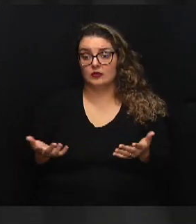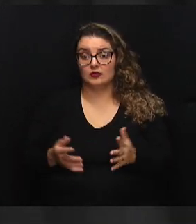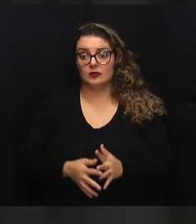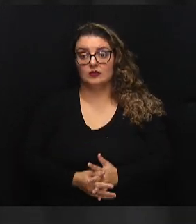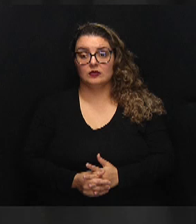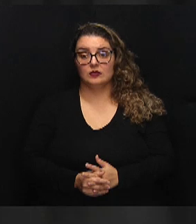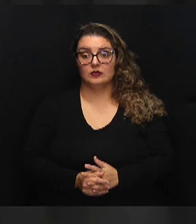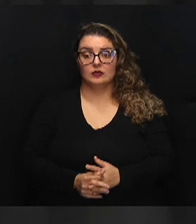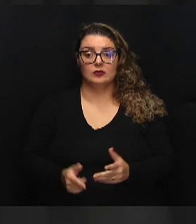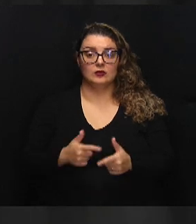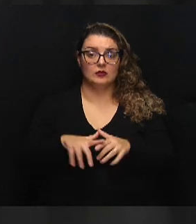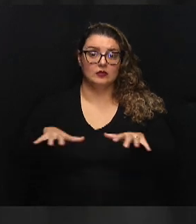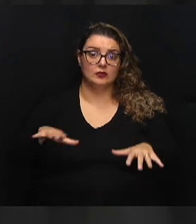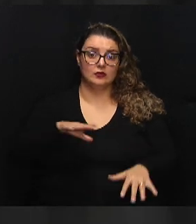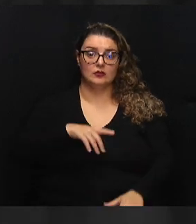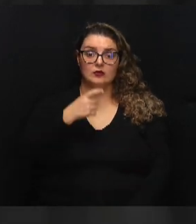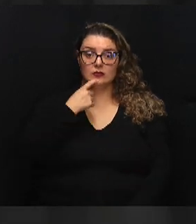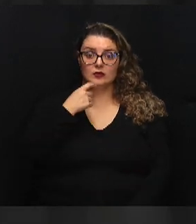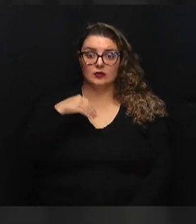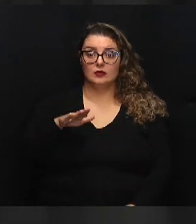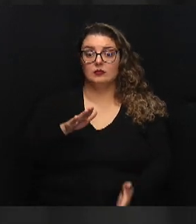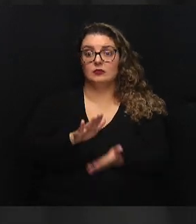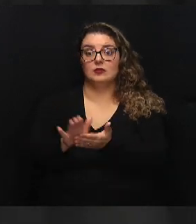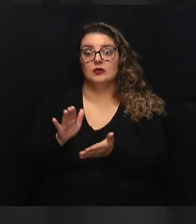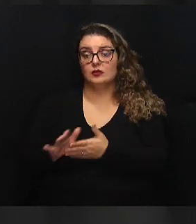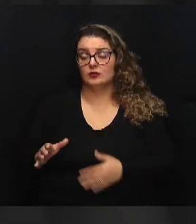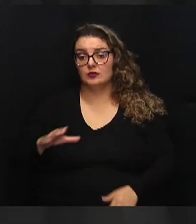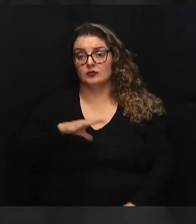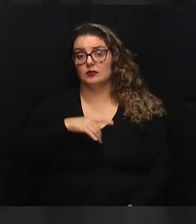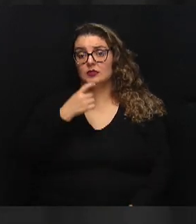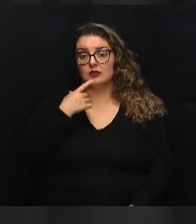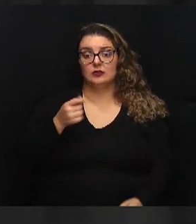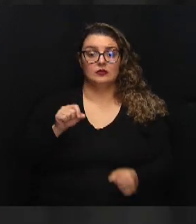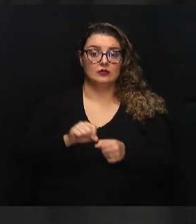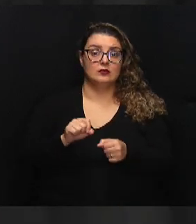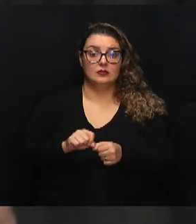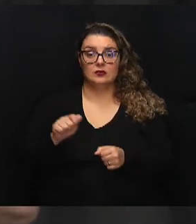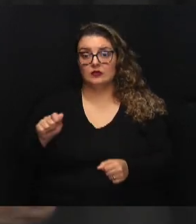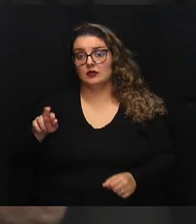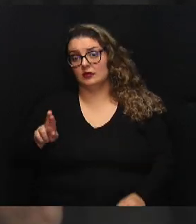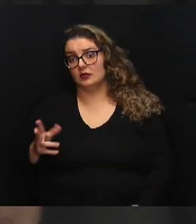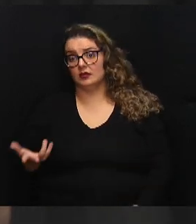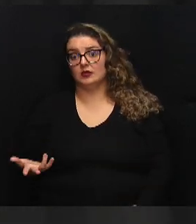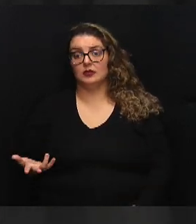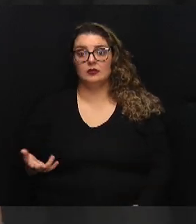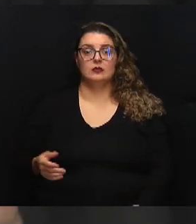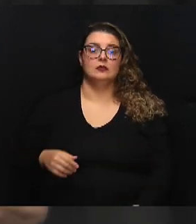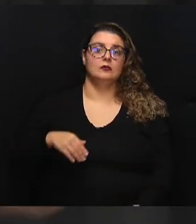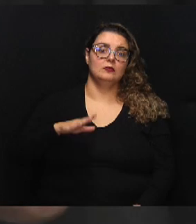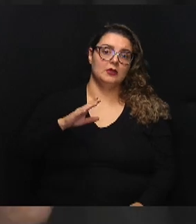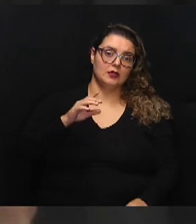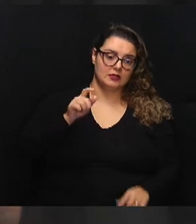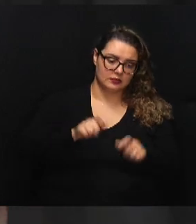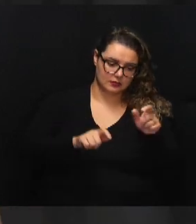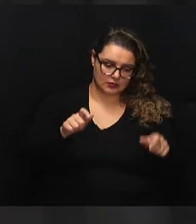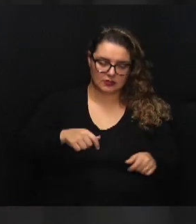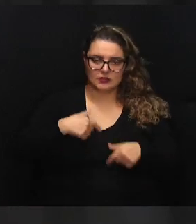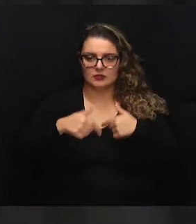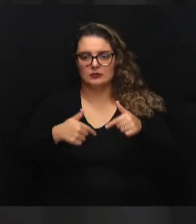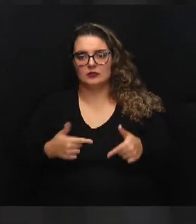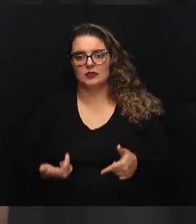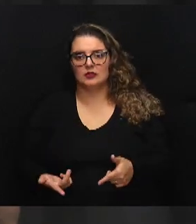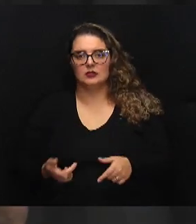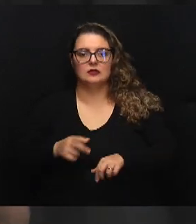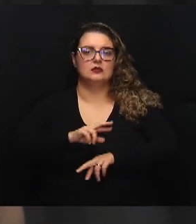você vai dividir Campinas? É mais custo para Campinas. Você vai fazer mais AR, você tem que ter mais equipamento, você tem que ter mais gente, você tem que ter